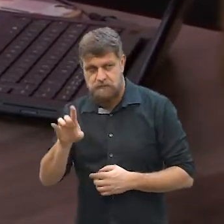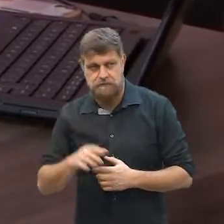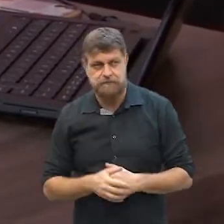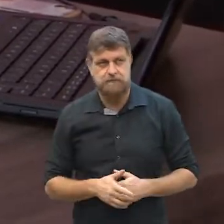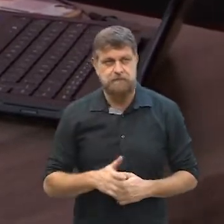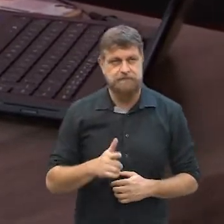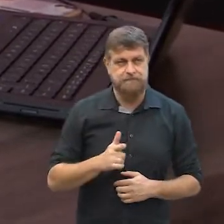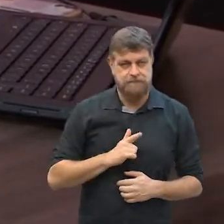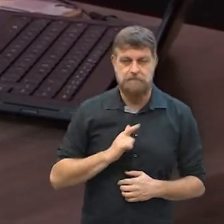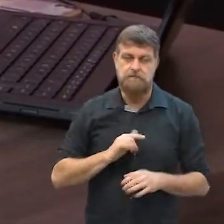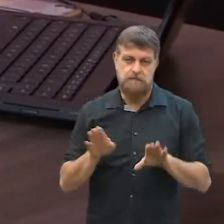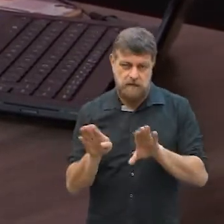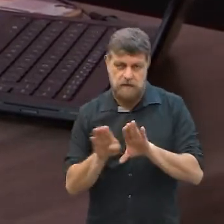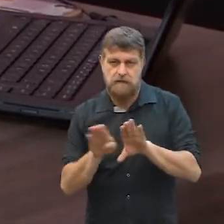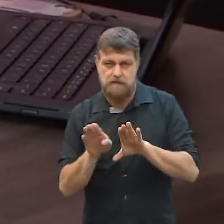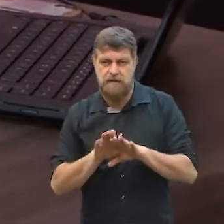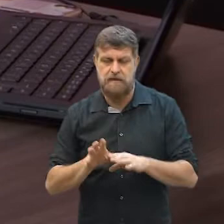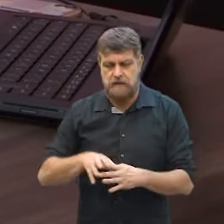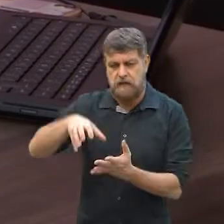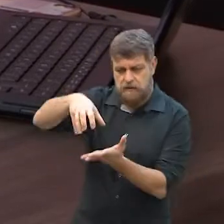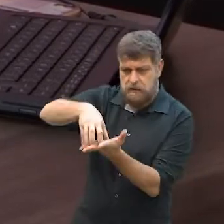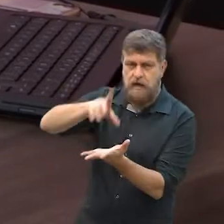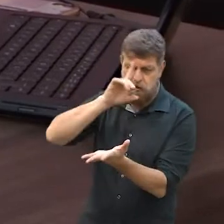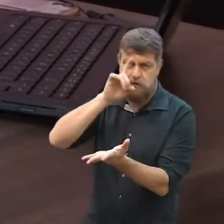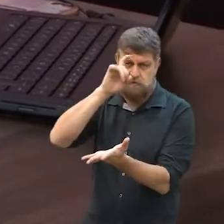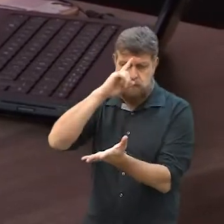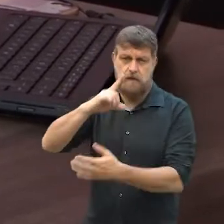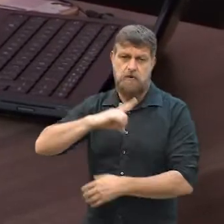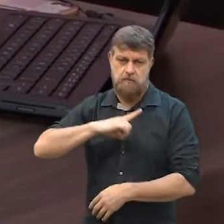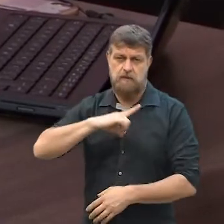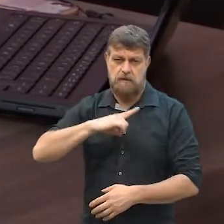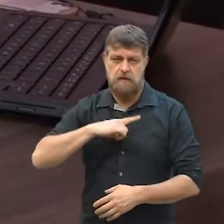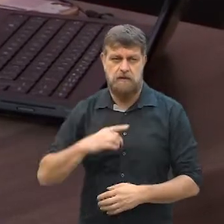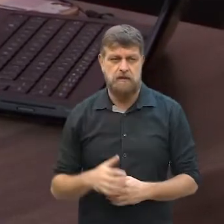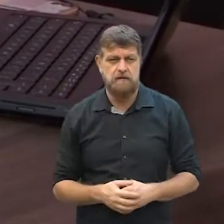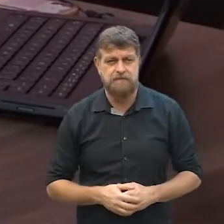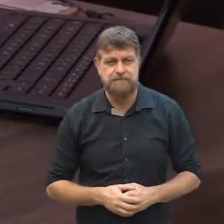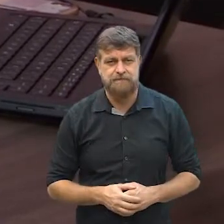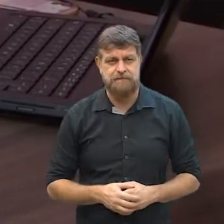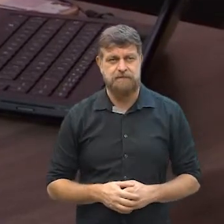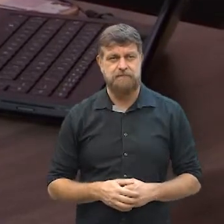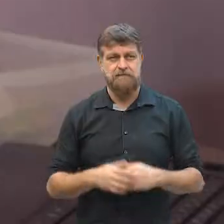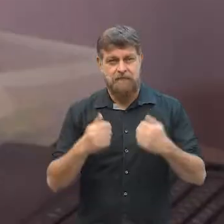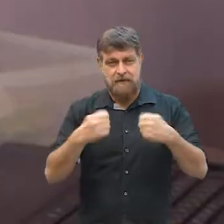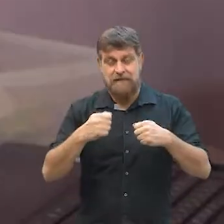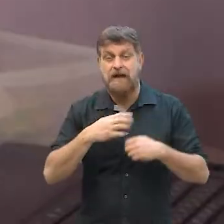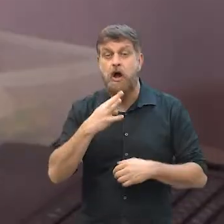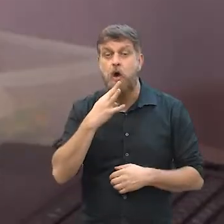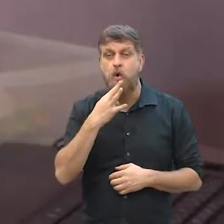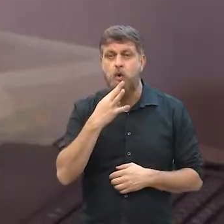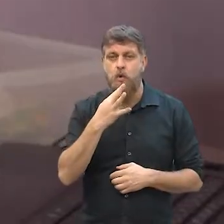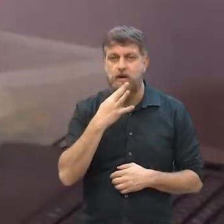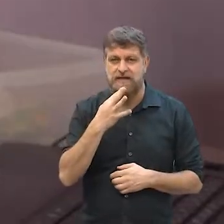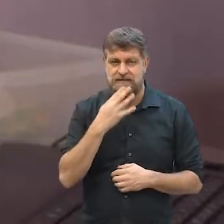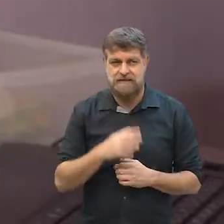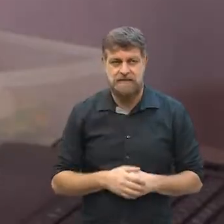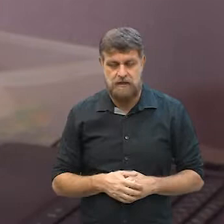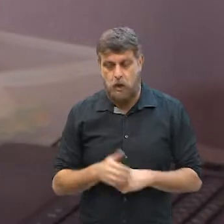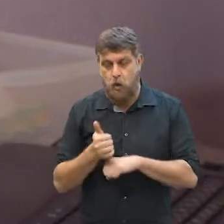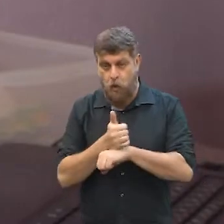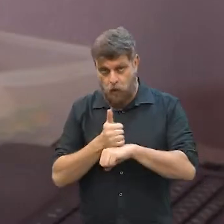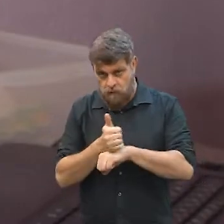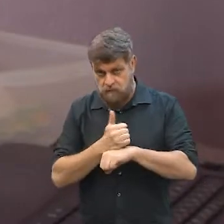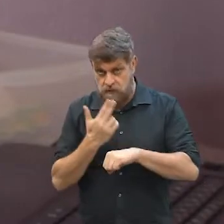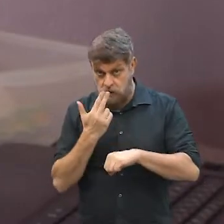Claro, tem ambulatórios em hospitais, enfim. Ele vai tentar conhecer, eu estou falando ele porque é o